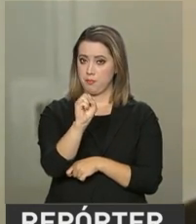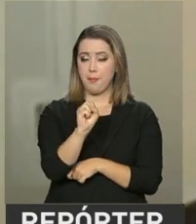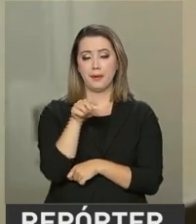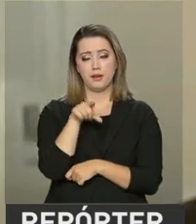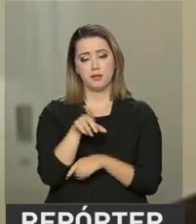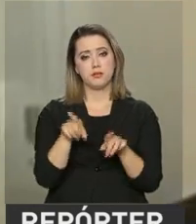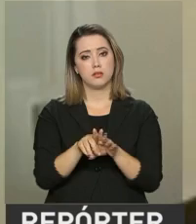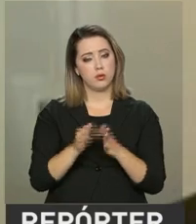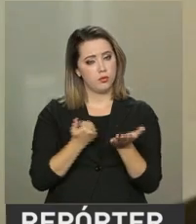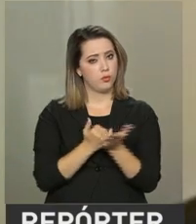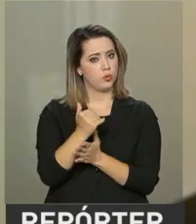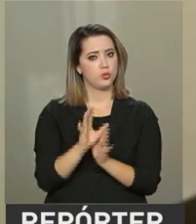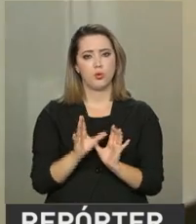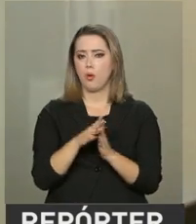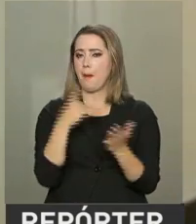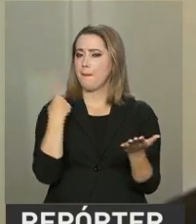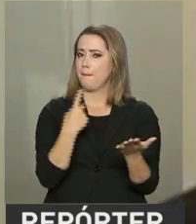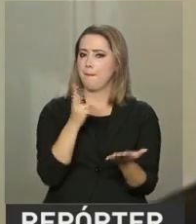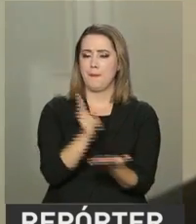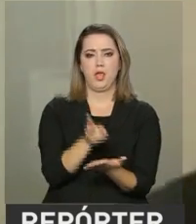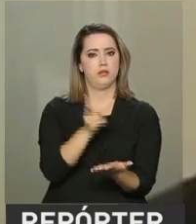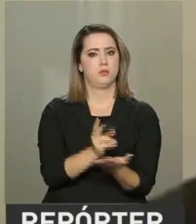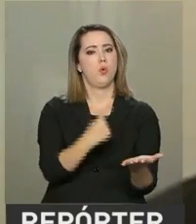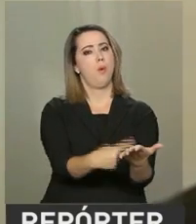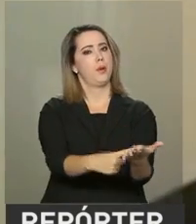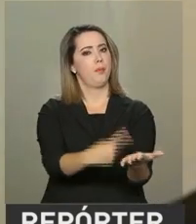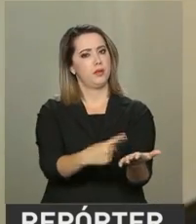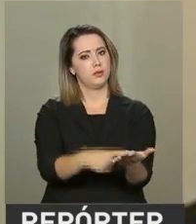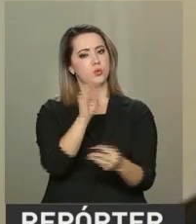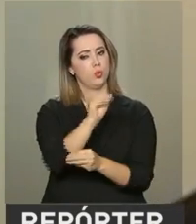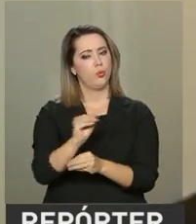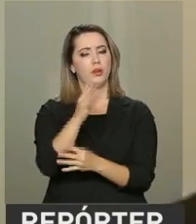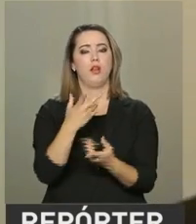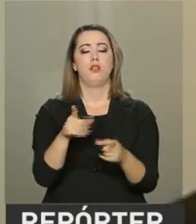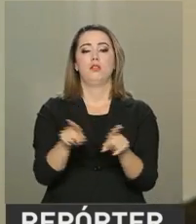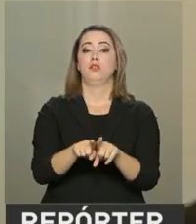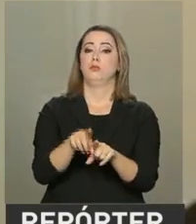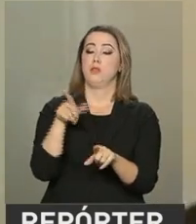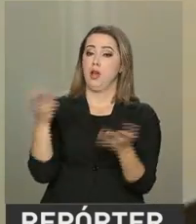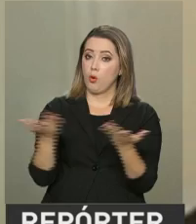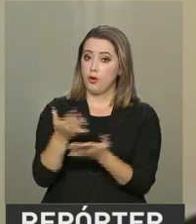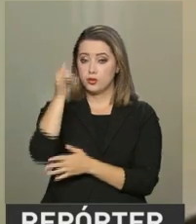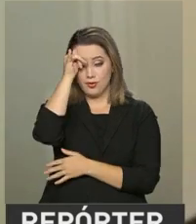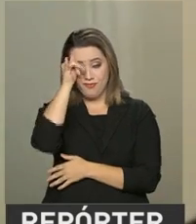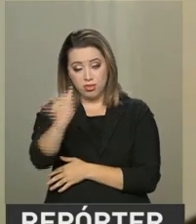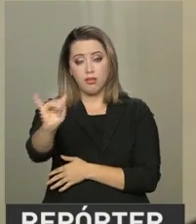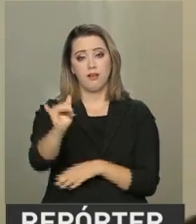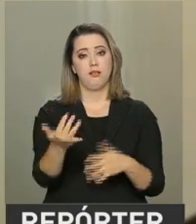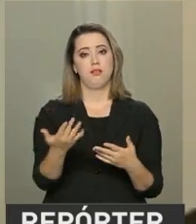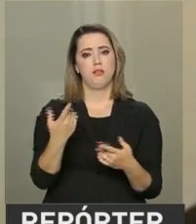G20, vão sustentar as mesmas teses, assim como sustentou-se a tese de combate bastante